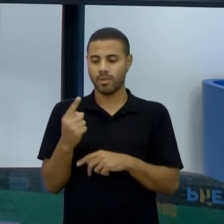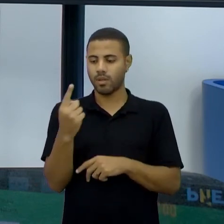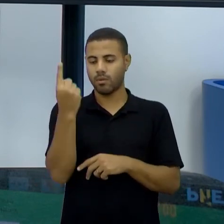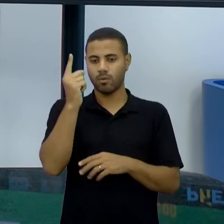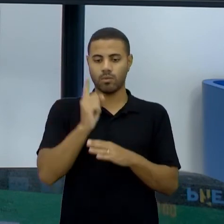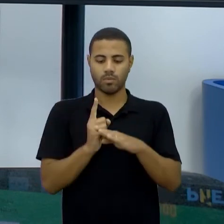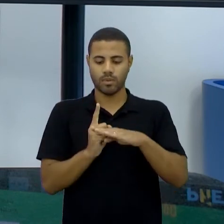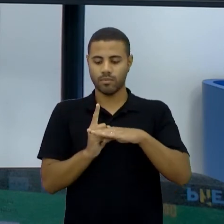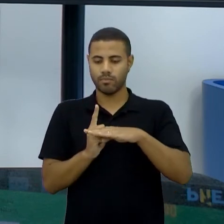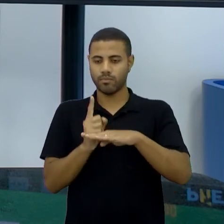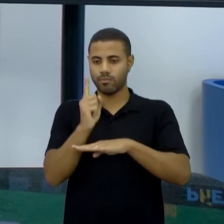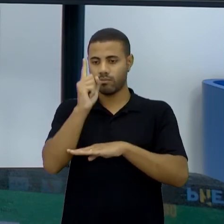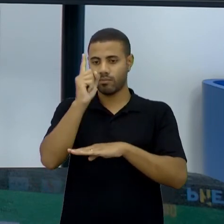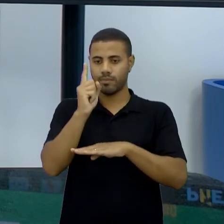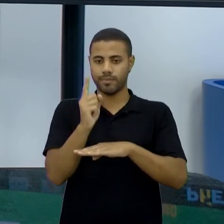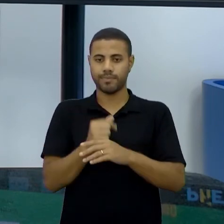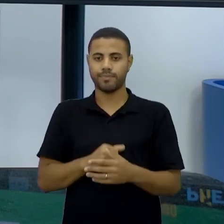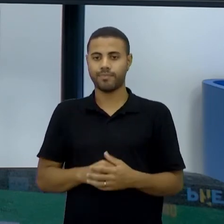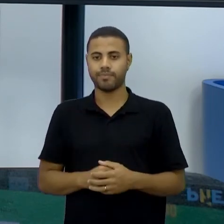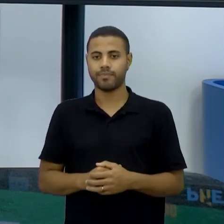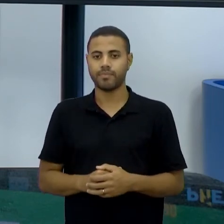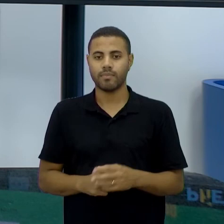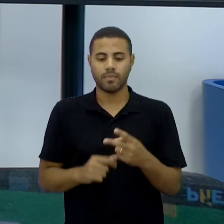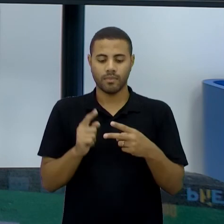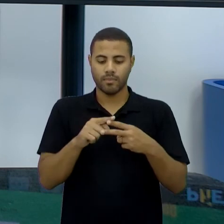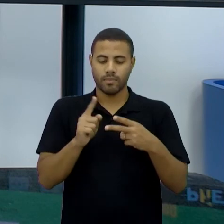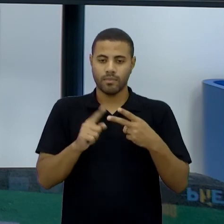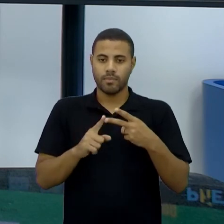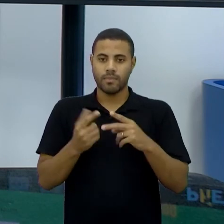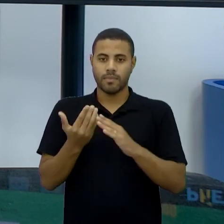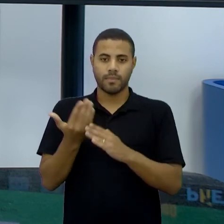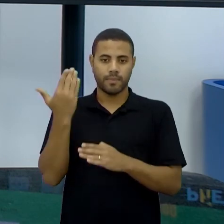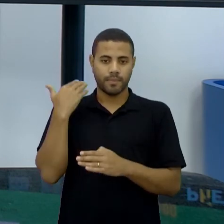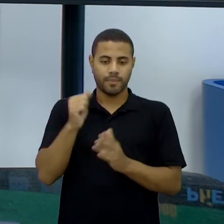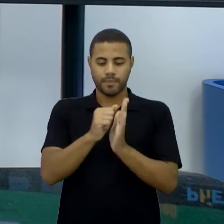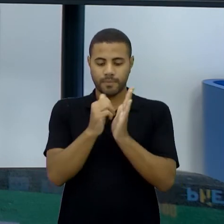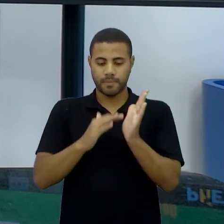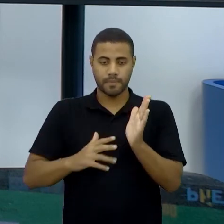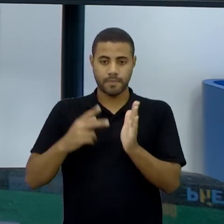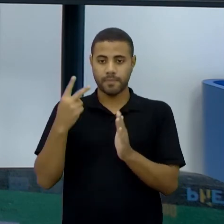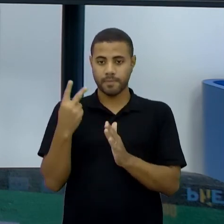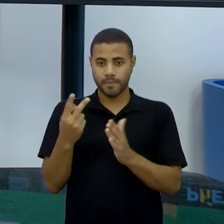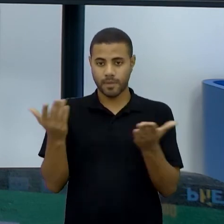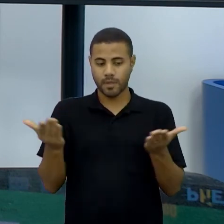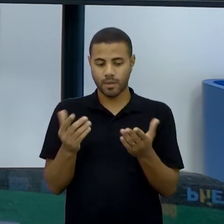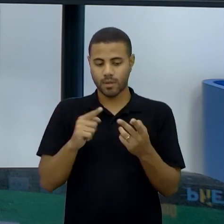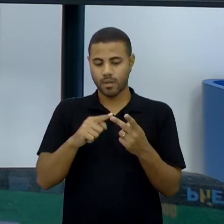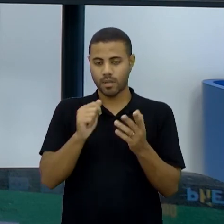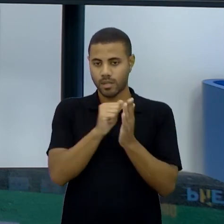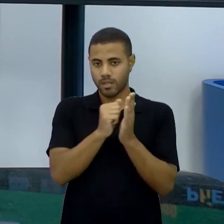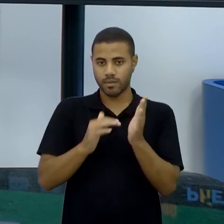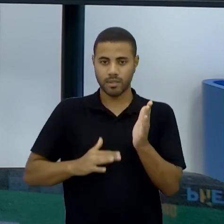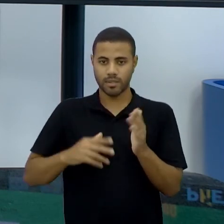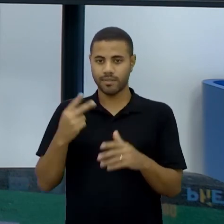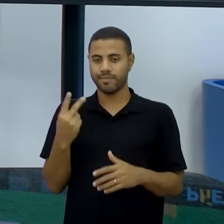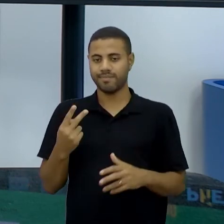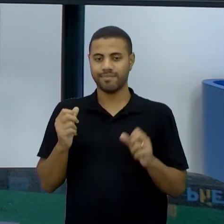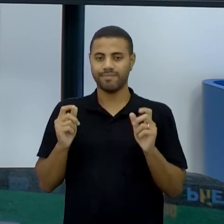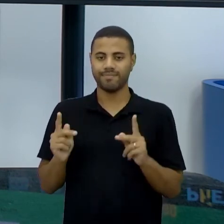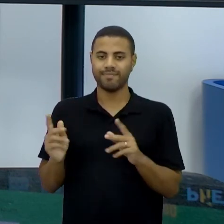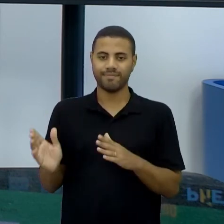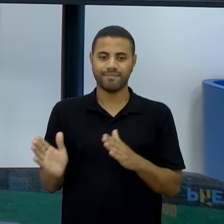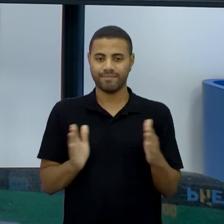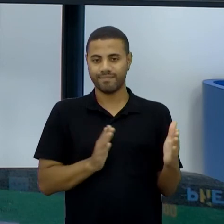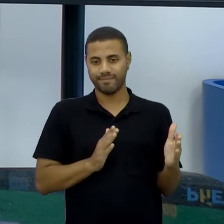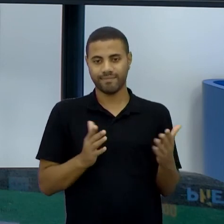ele mescla os dois que a gente já estudou. O anterior, da atividade 1, tá certo? E este que a gente está estudando, tá bom?